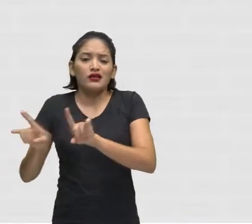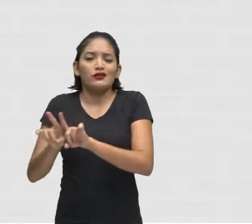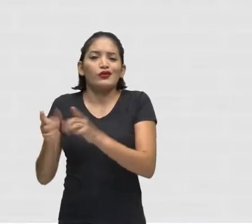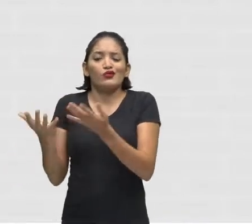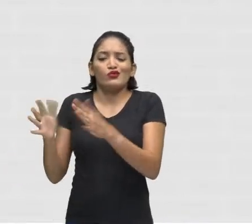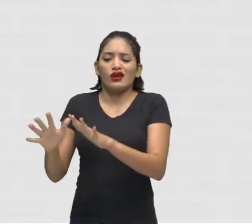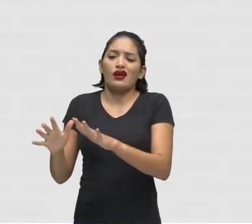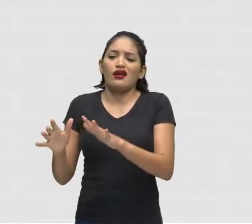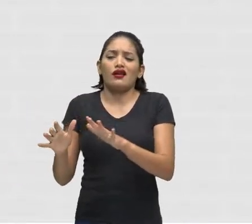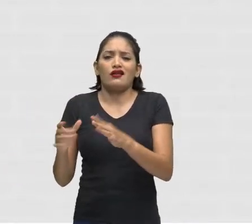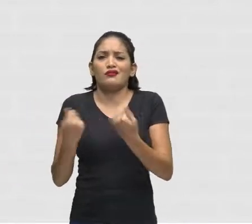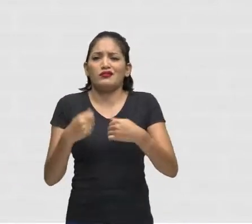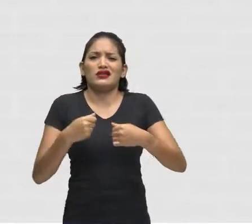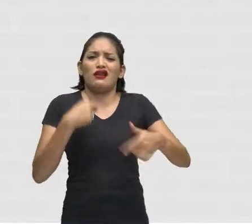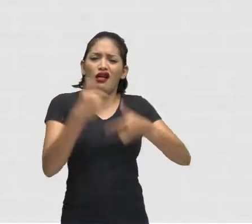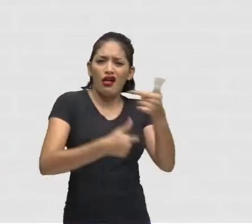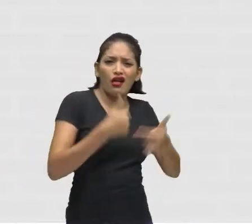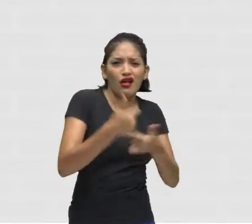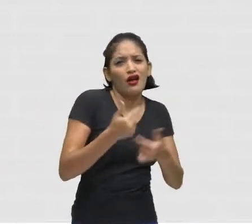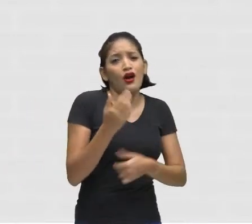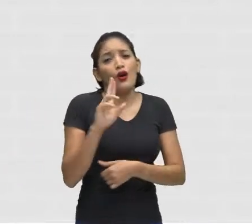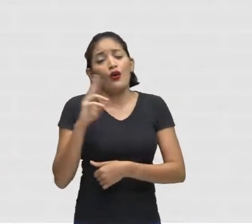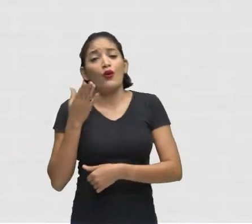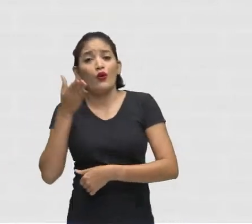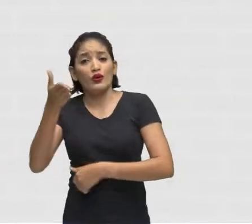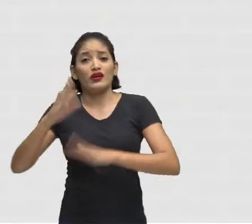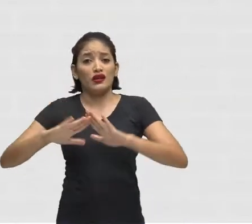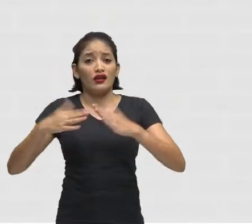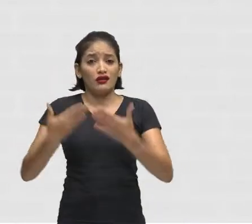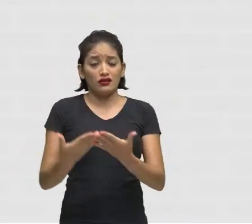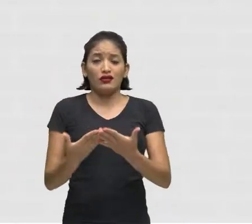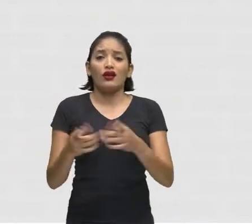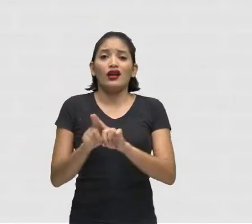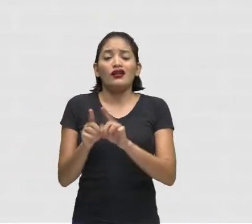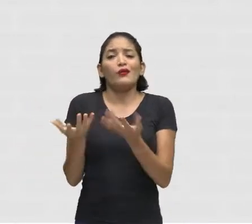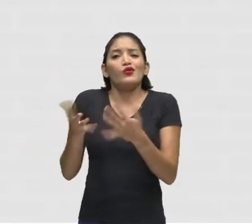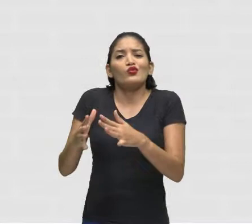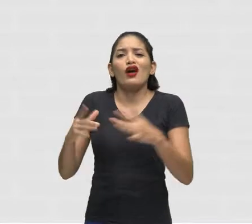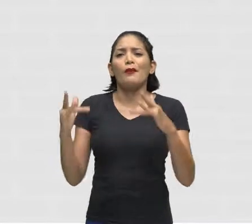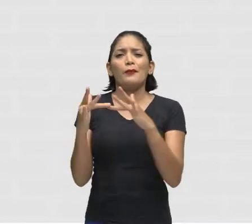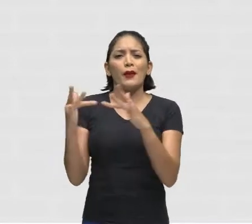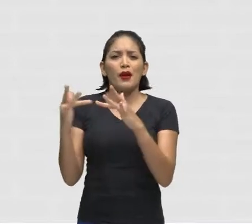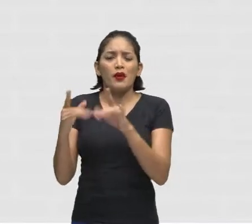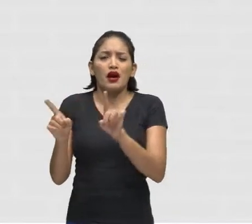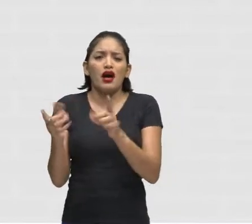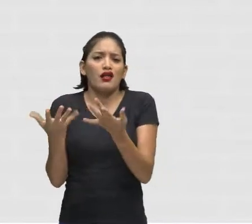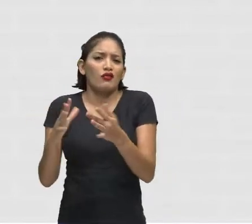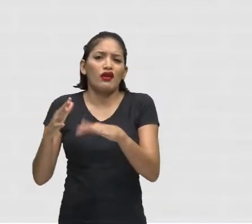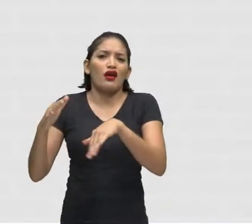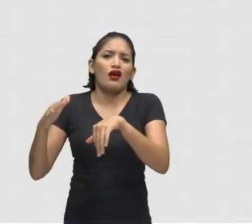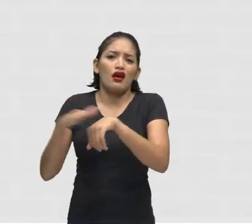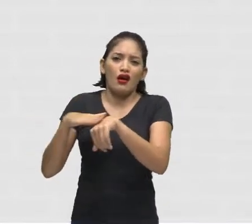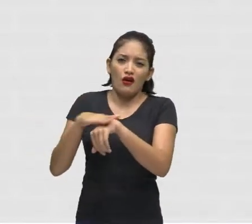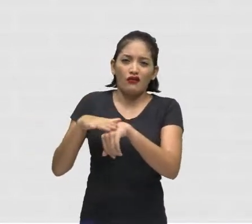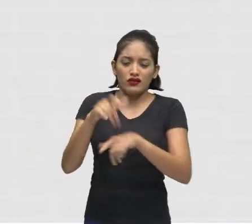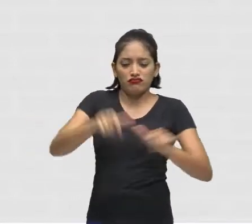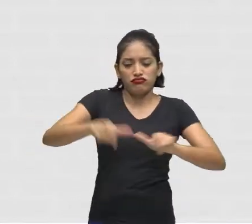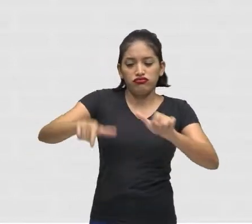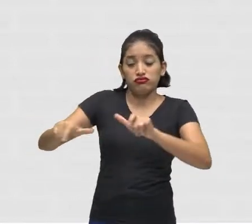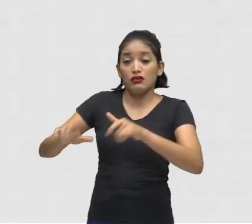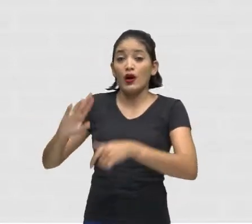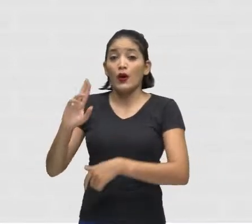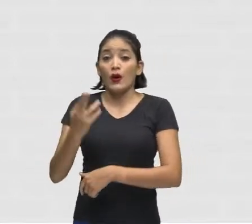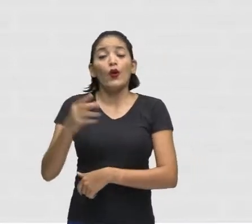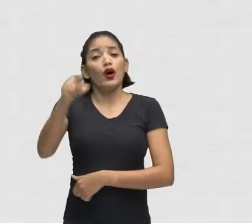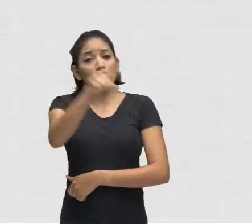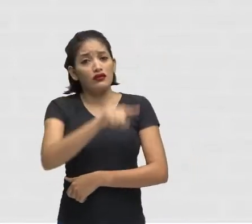tem que trabalhar, tem que ir para a escola, mas aí também não quer muito contato, não quer conversar com as pessoas. Ou você